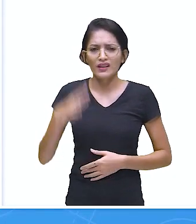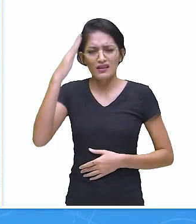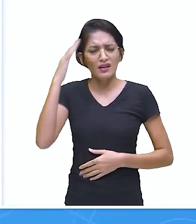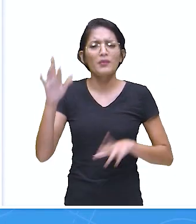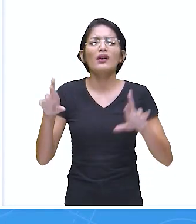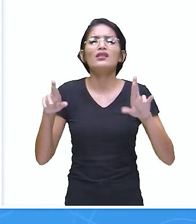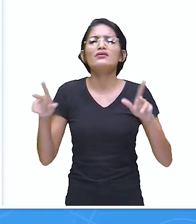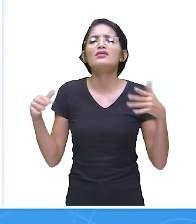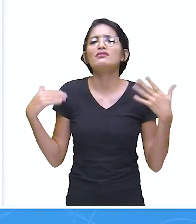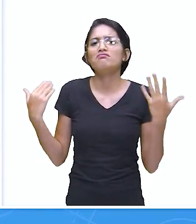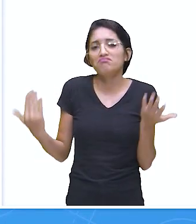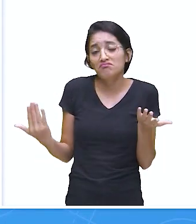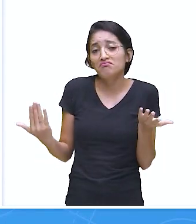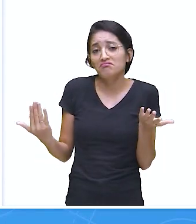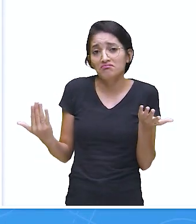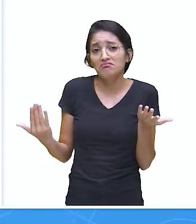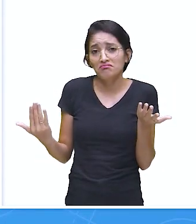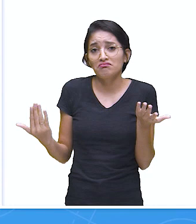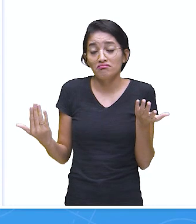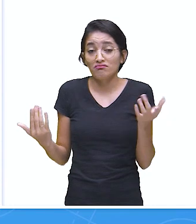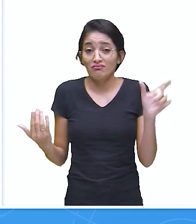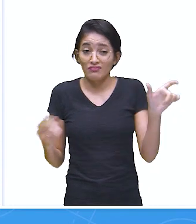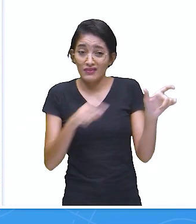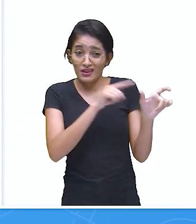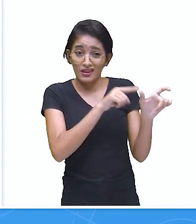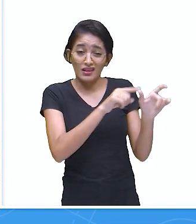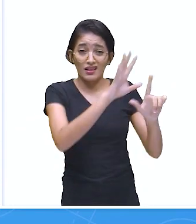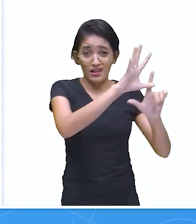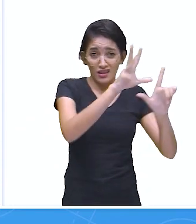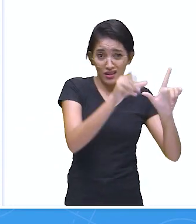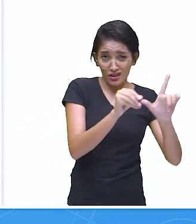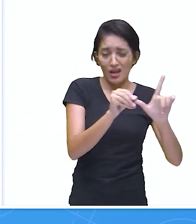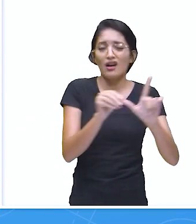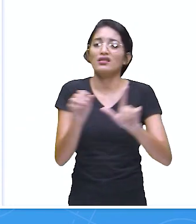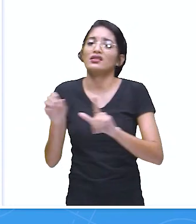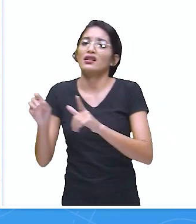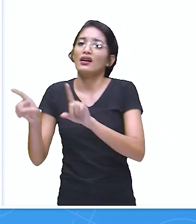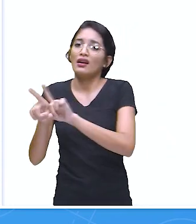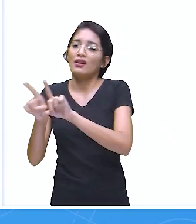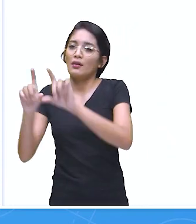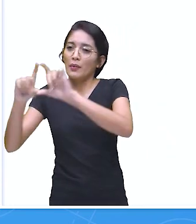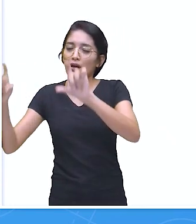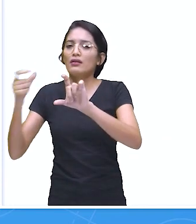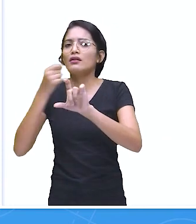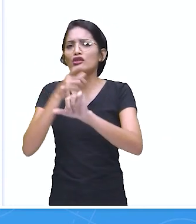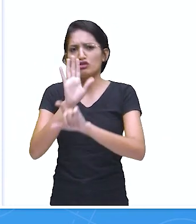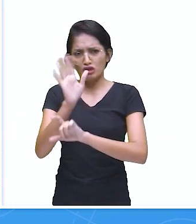me dizer qual é a diferença entre charge e cartoon? Falei aqui para vocês, olha só,